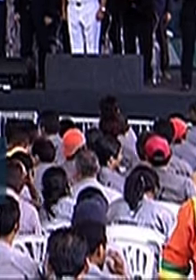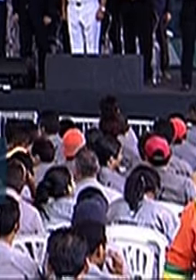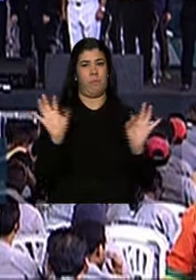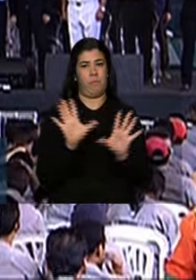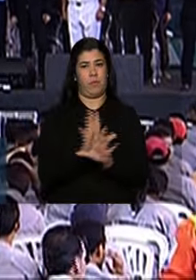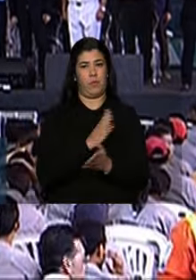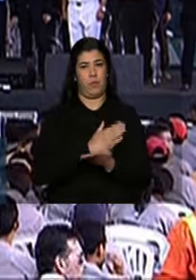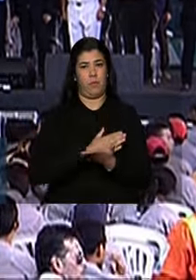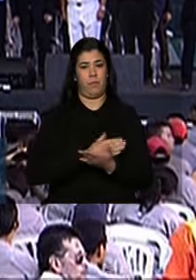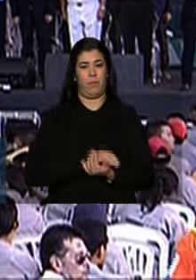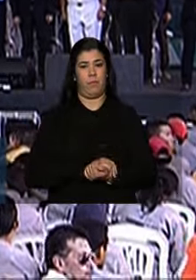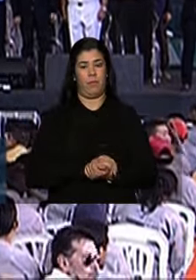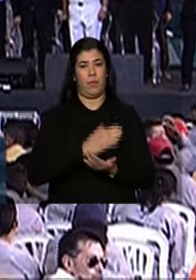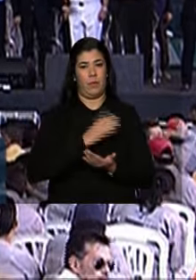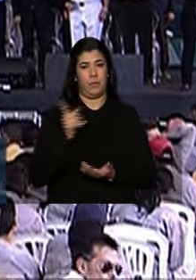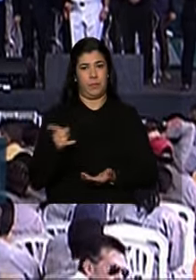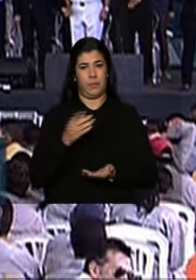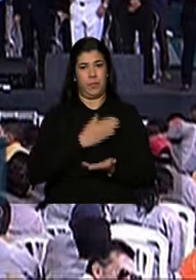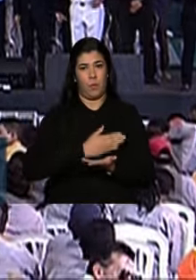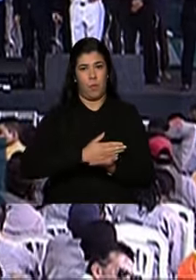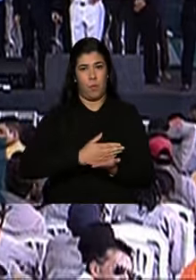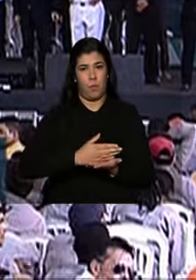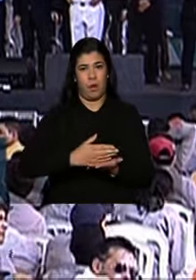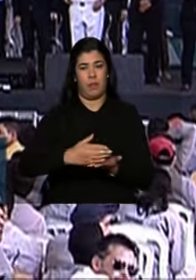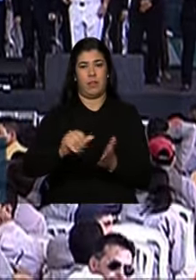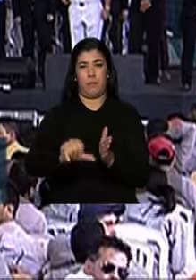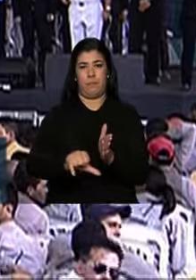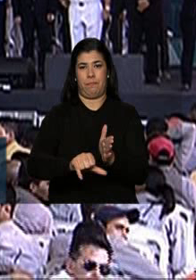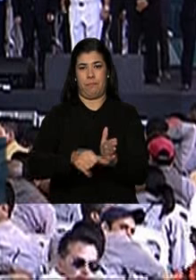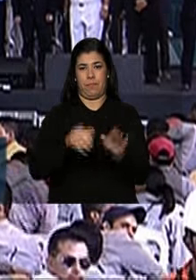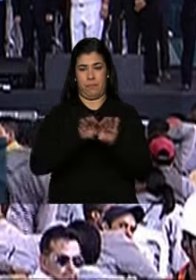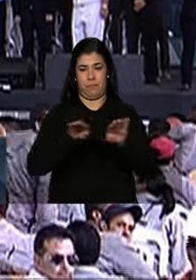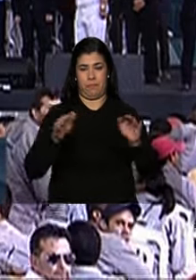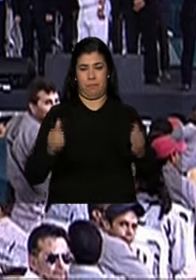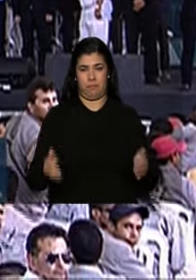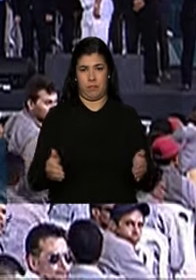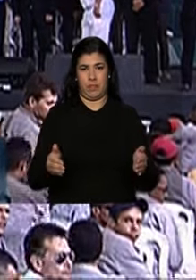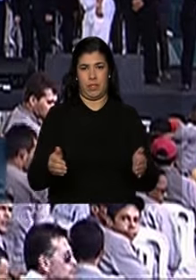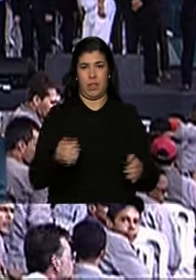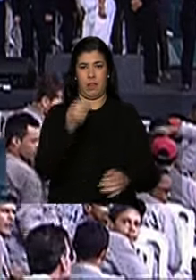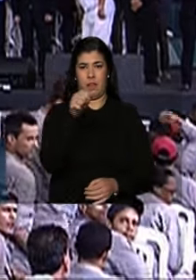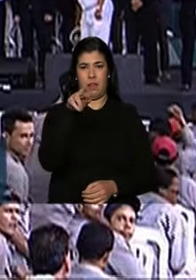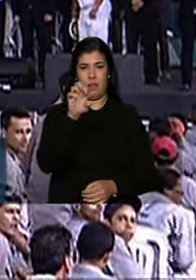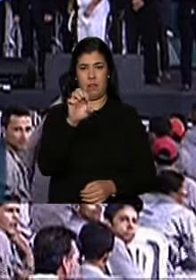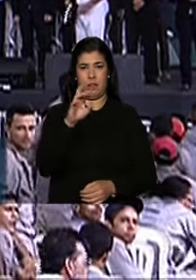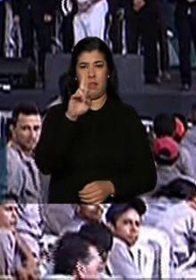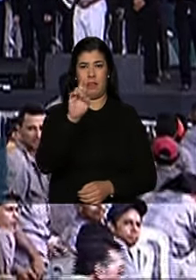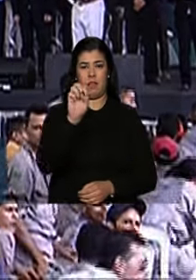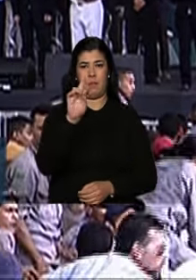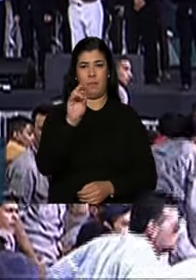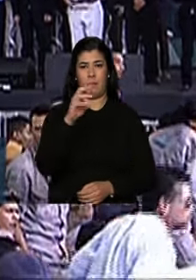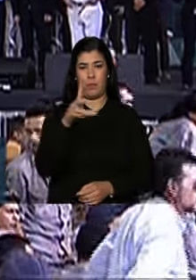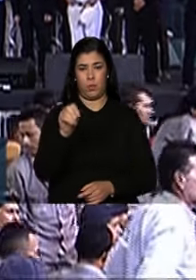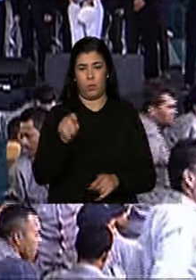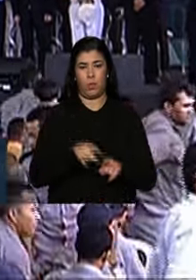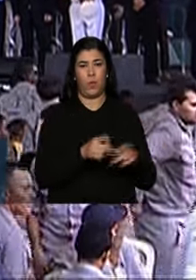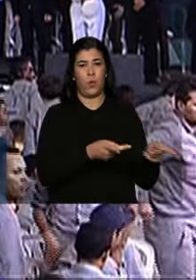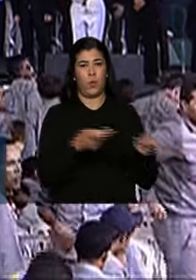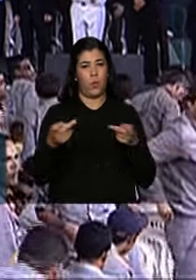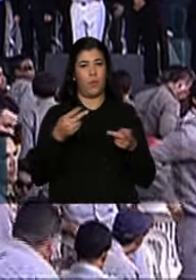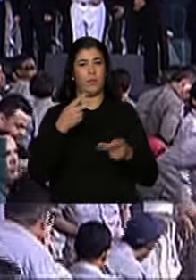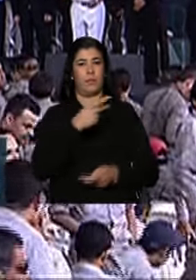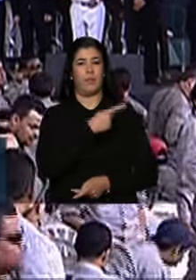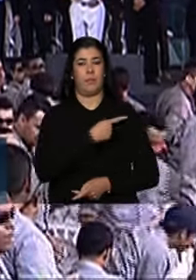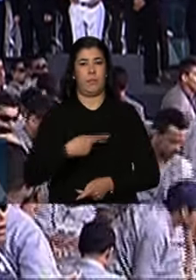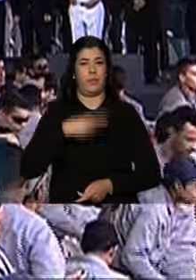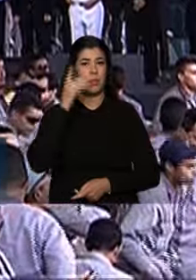viagem operacional do navio petroleiro André Rebouças. Nós convidamos a Presidenta da República,